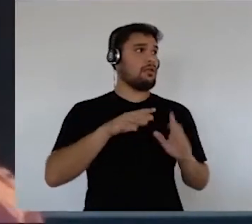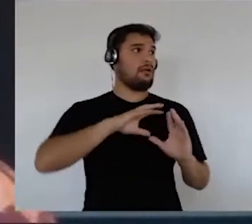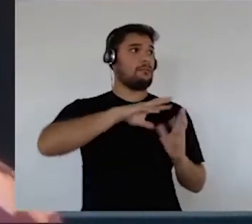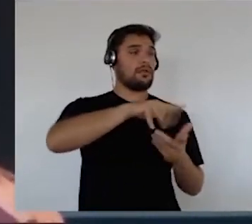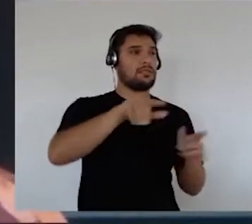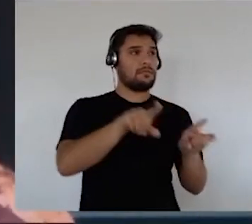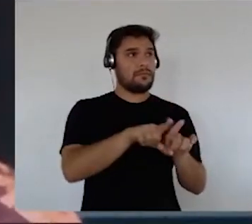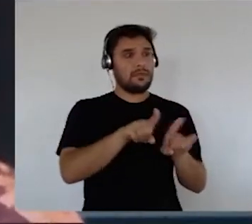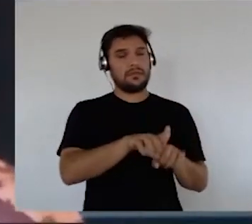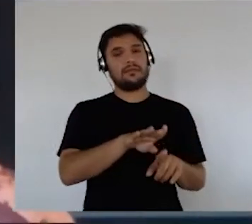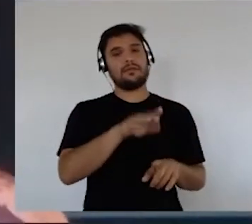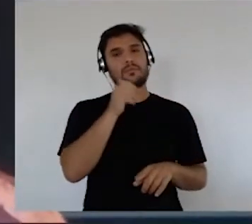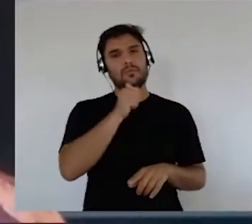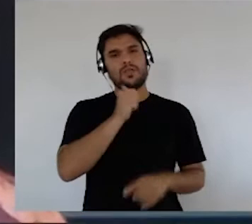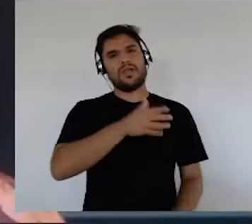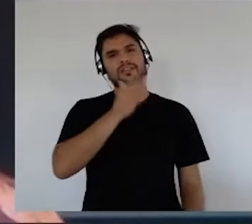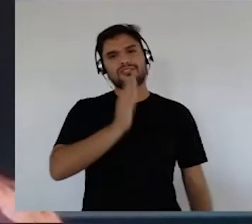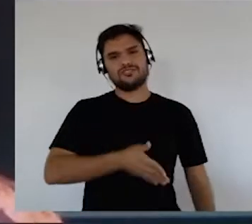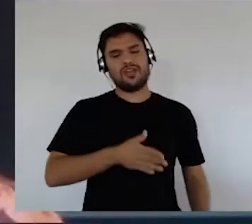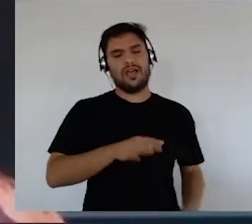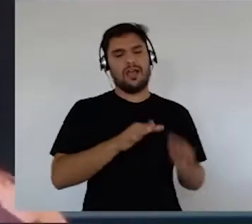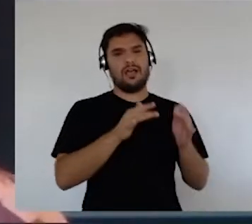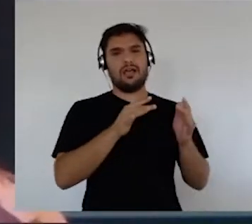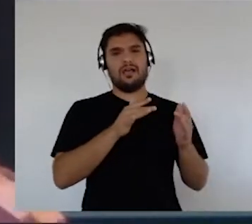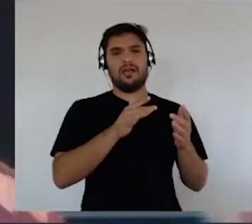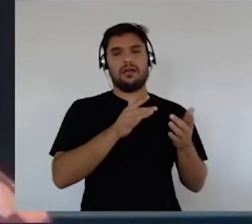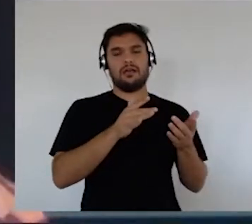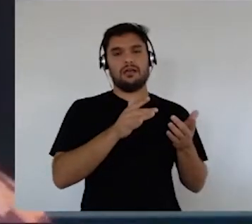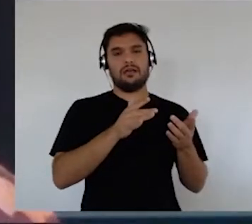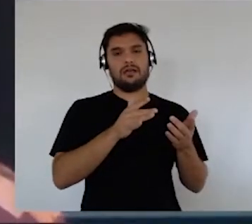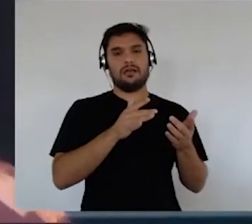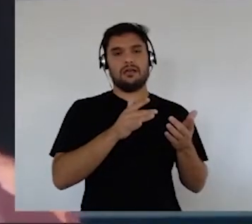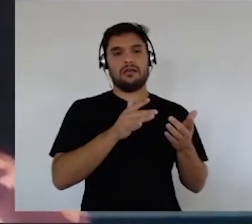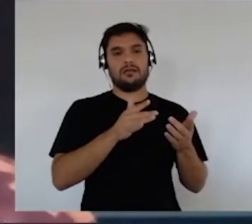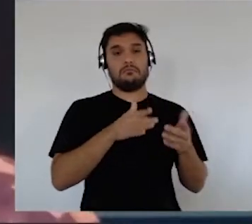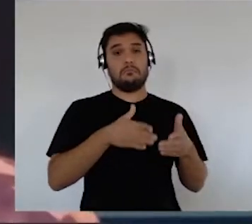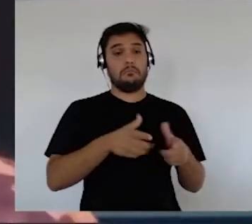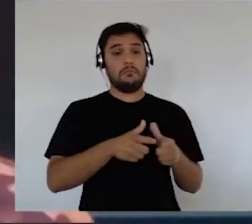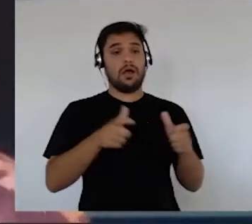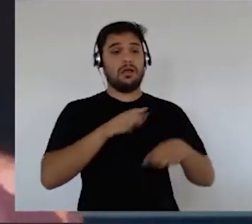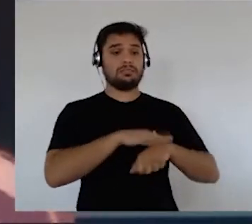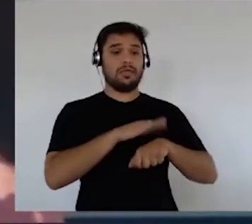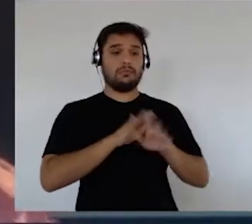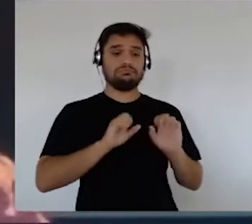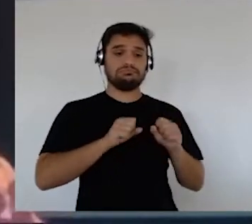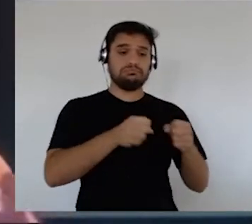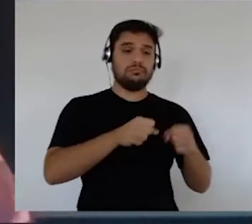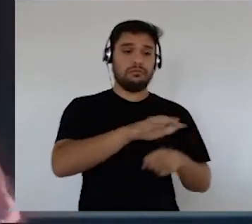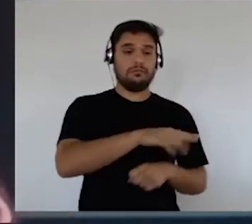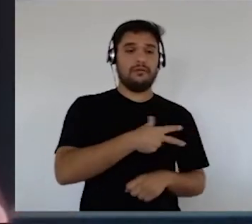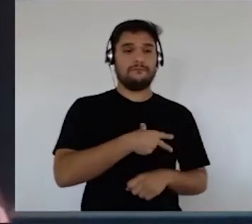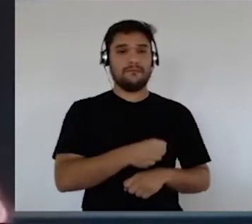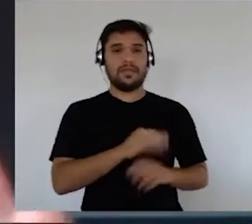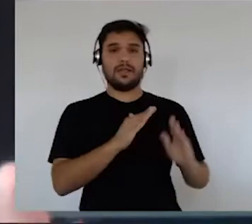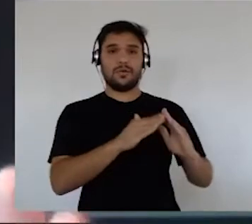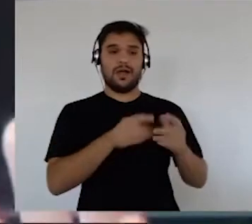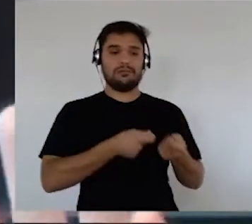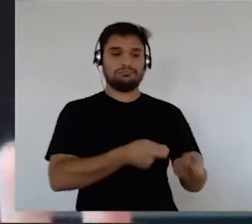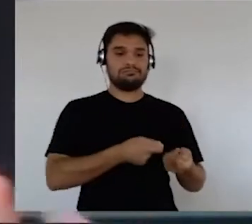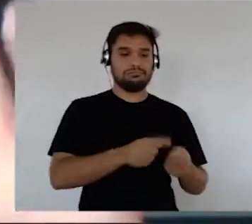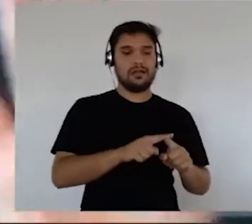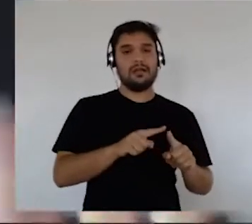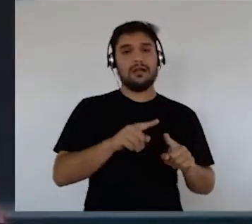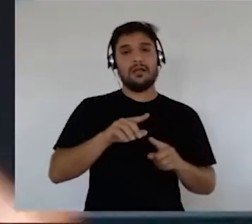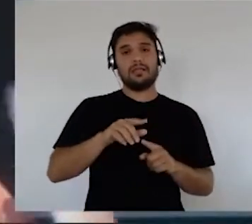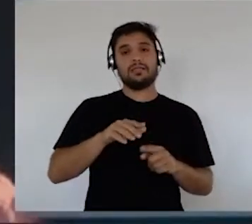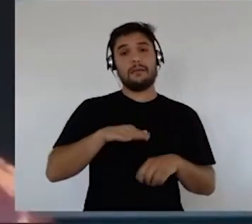as mulheres que já terminavam destinando maior parte do seu tempo aos cuidados com filhos e com a casa, passaram a